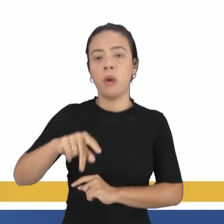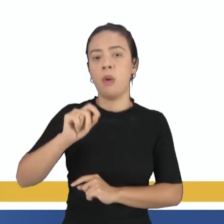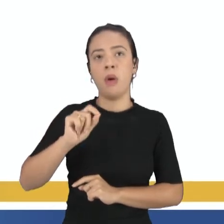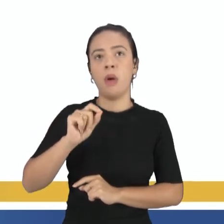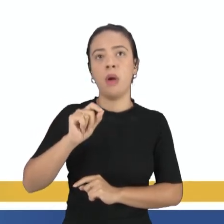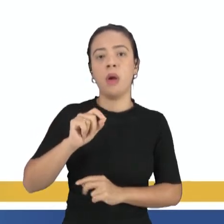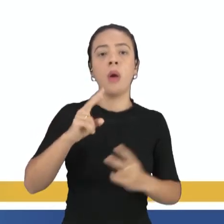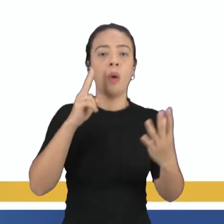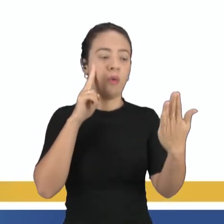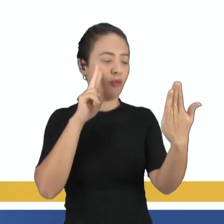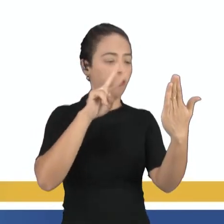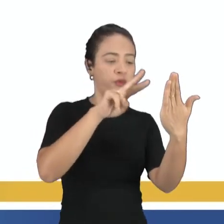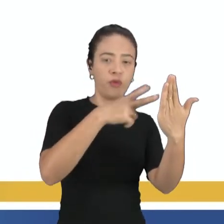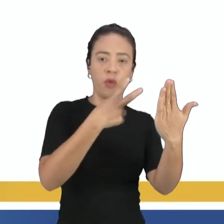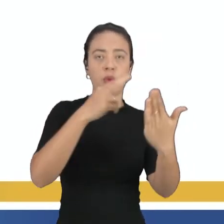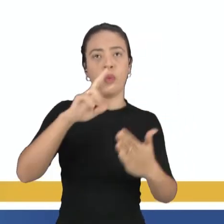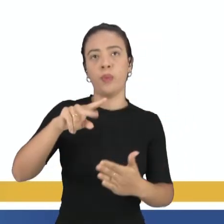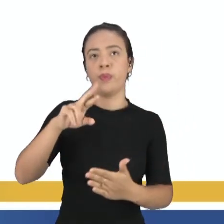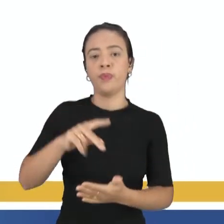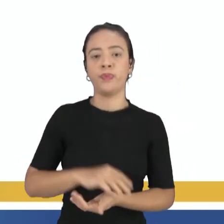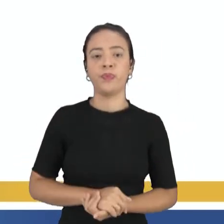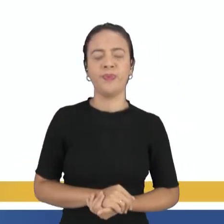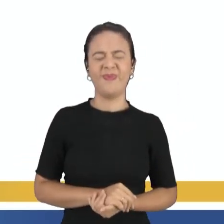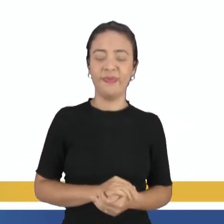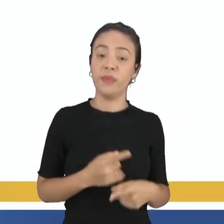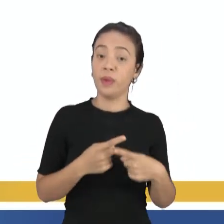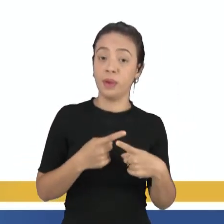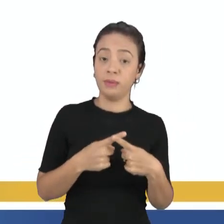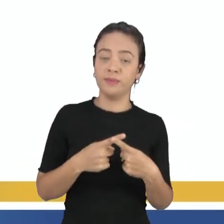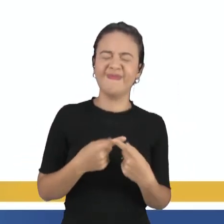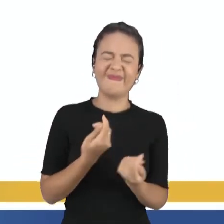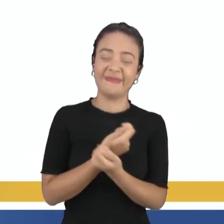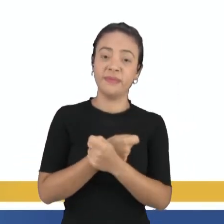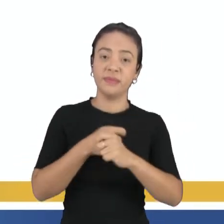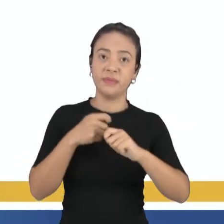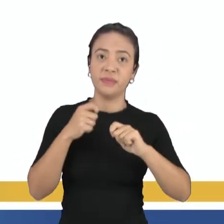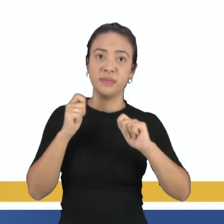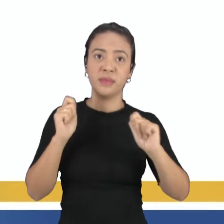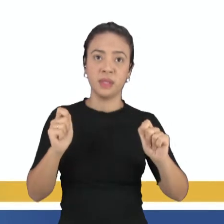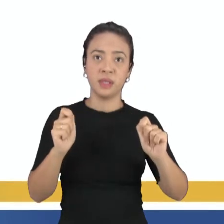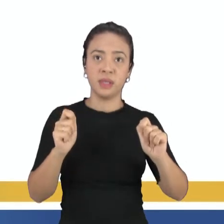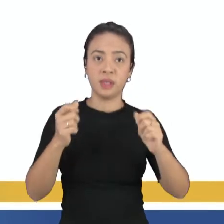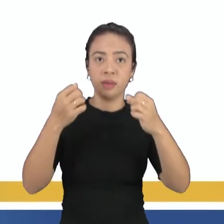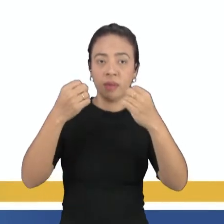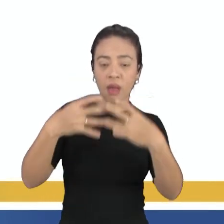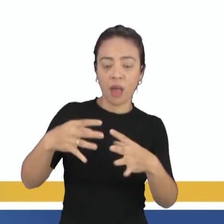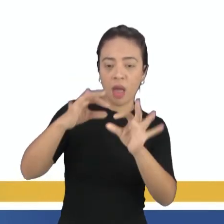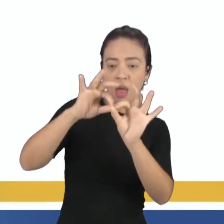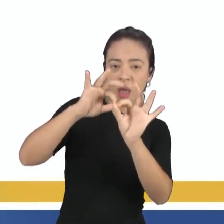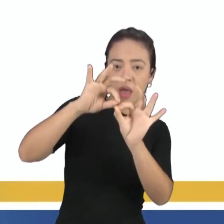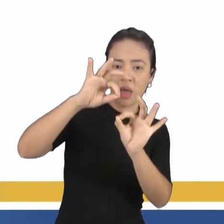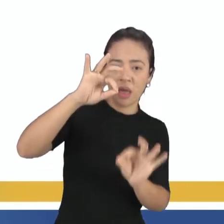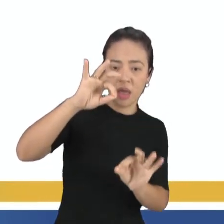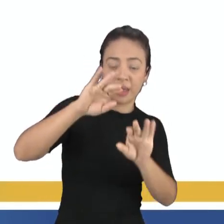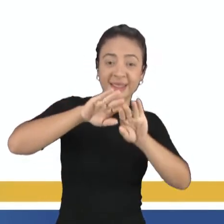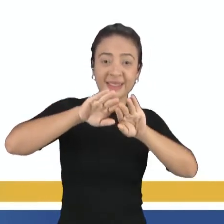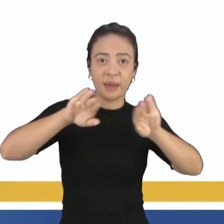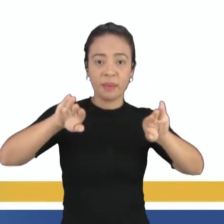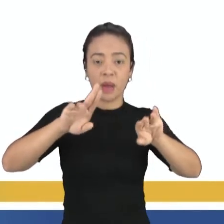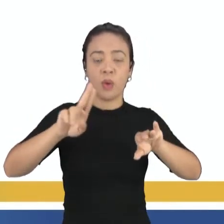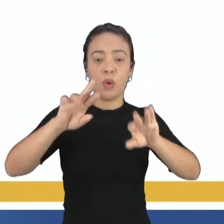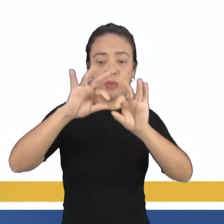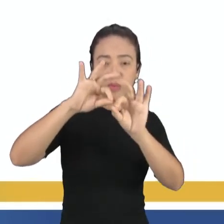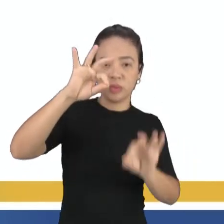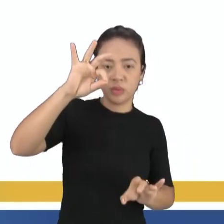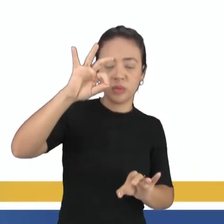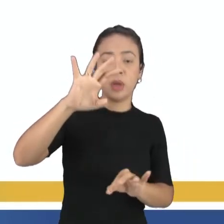reflexão. Ok? Por quê? Porque não podemos definir um eixo de simetria, né? Essa linha que divide, a gente chama de, lembrando que a gente chama de